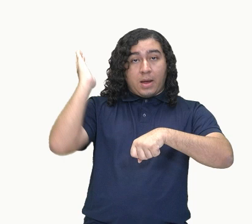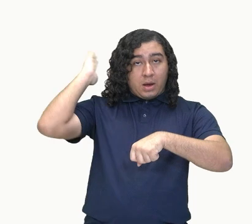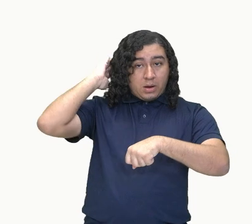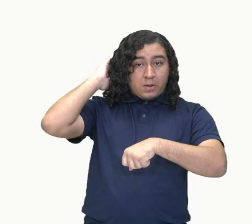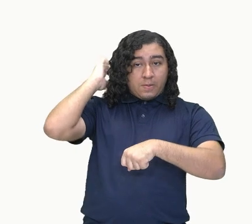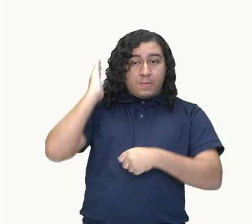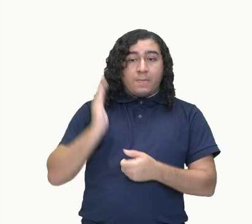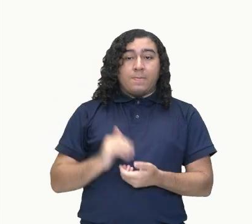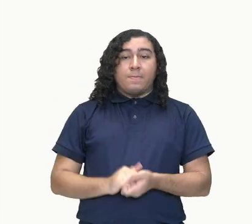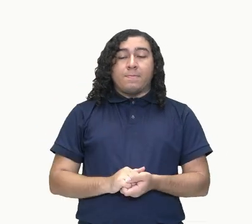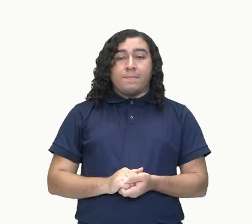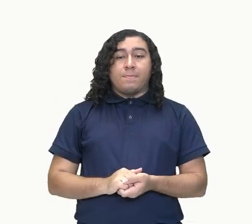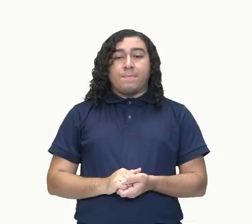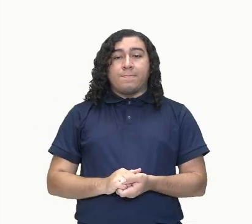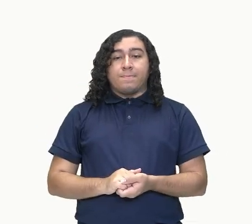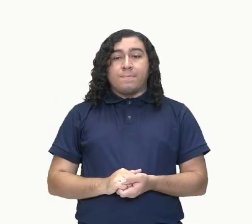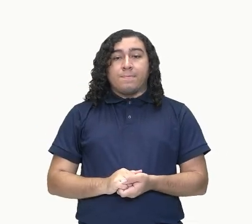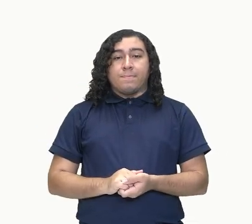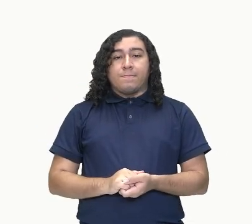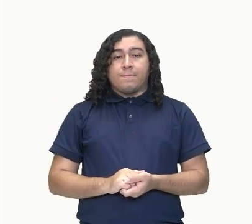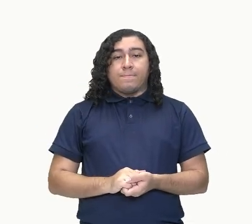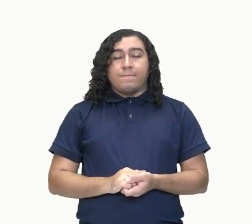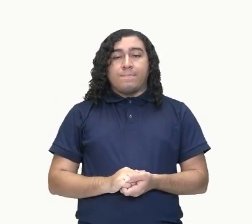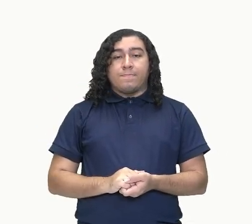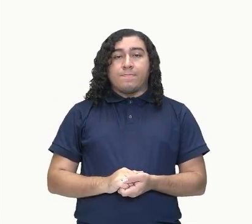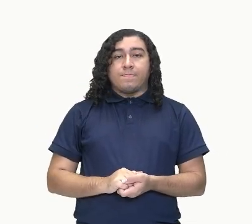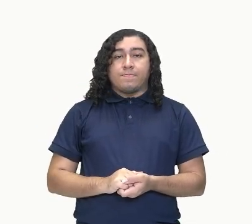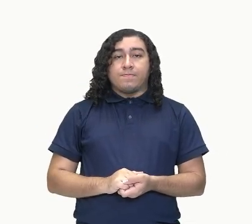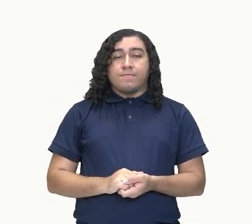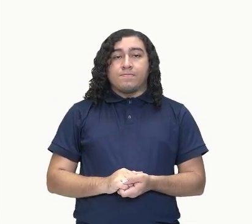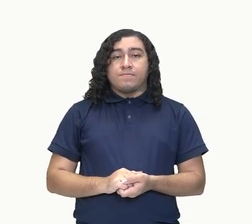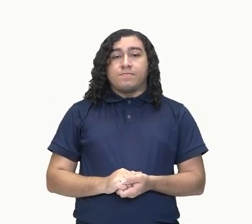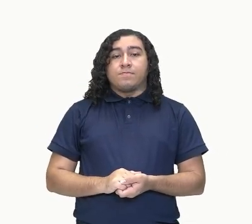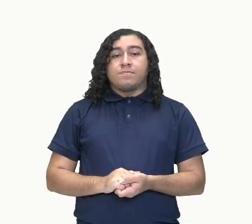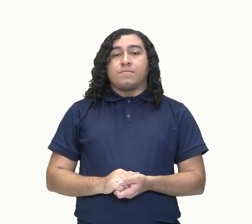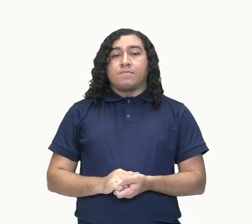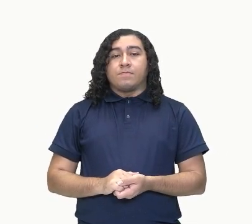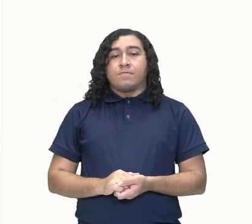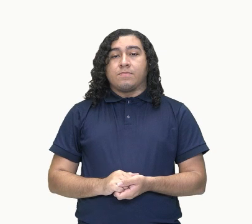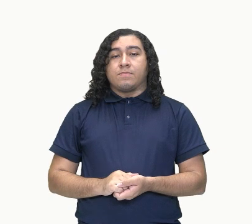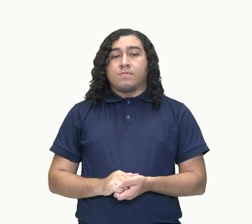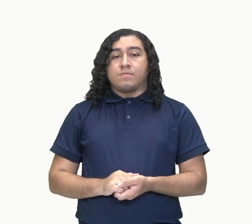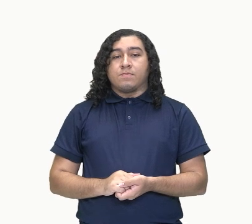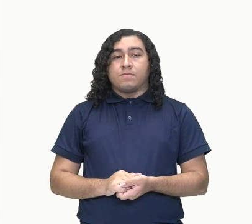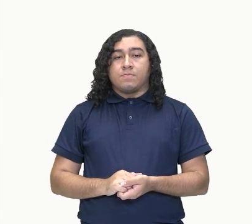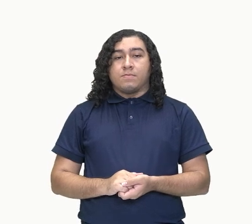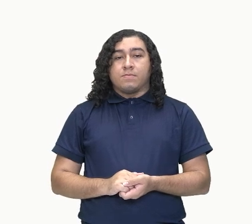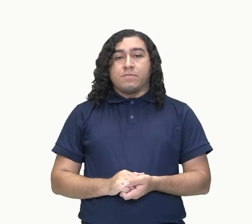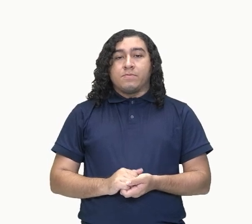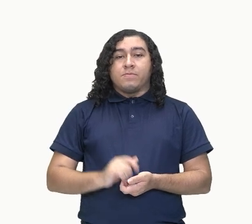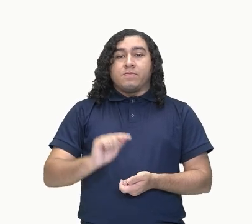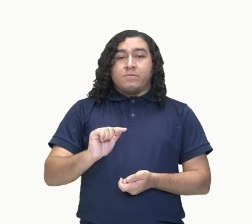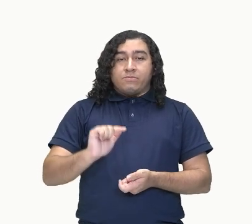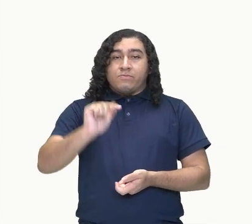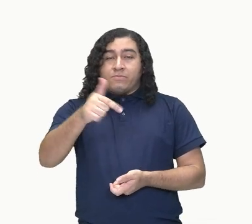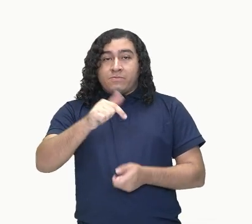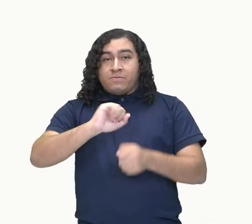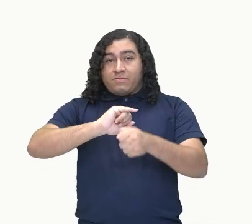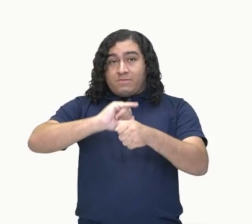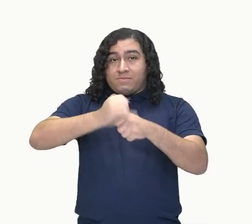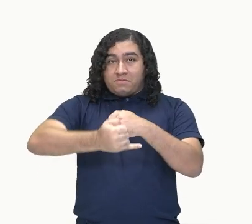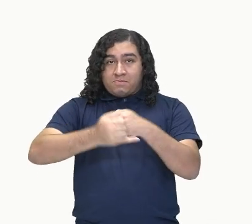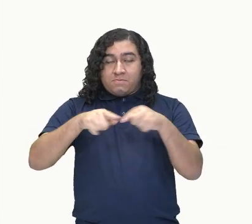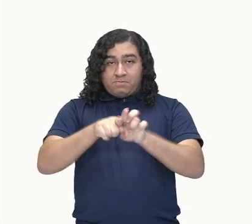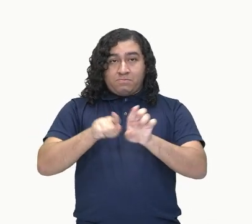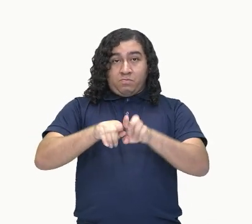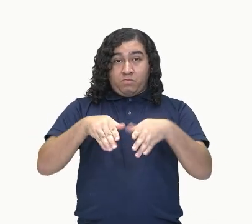que o Pará em território, ok? Outro adjetivo curto que nós vimos foi